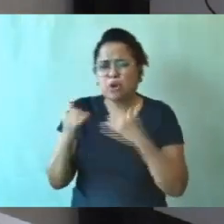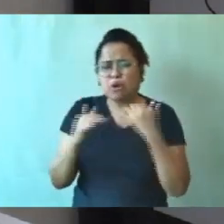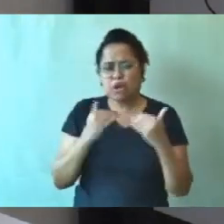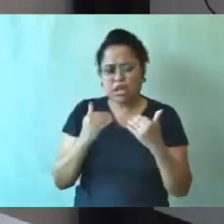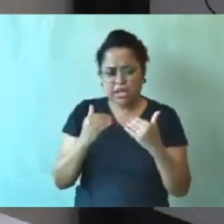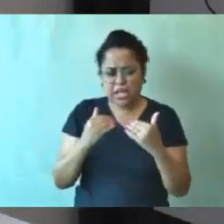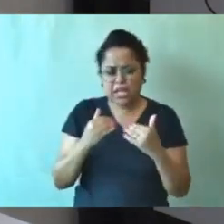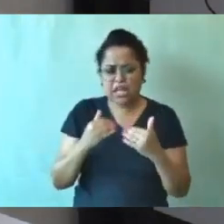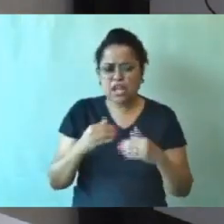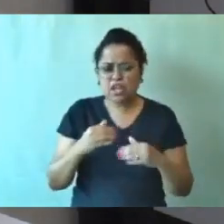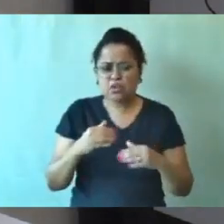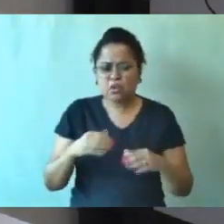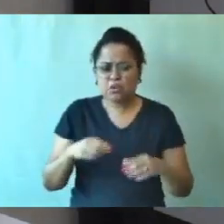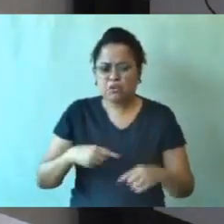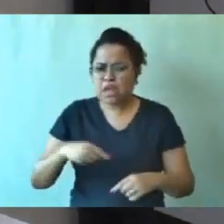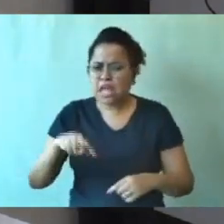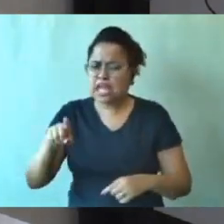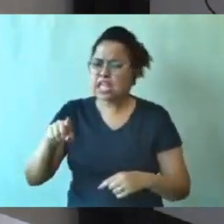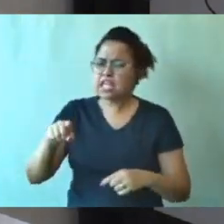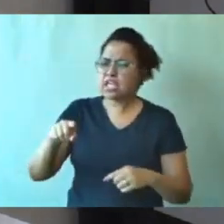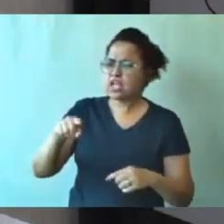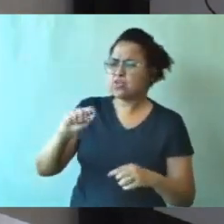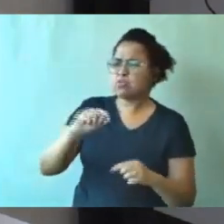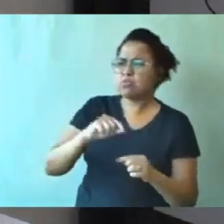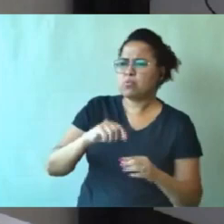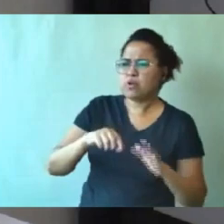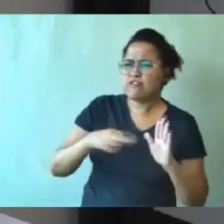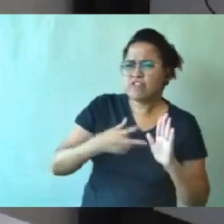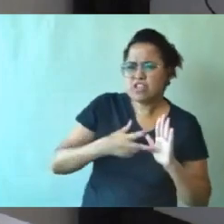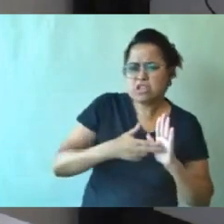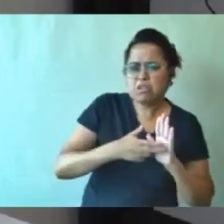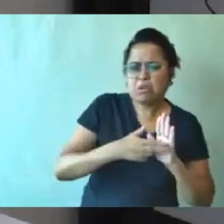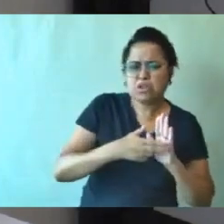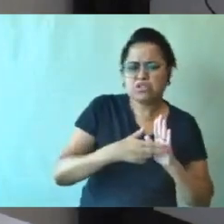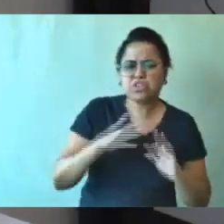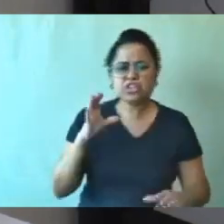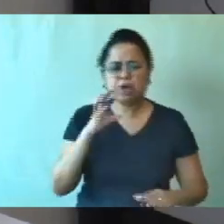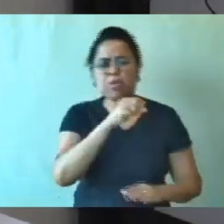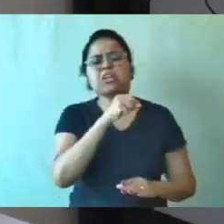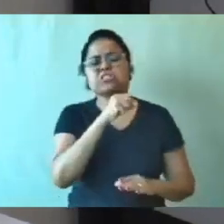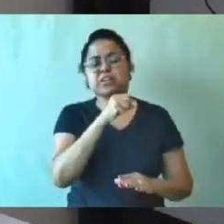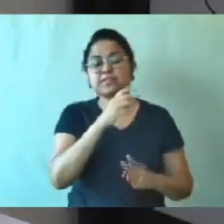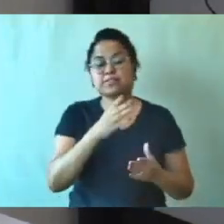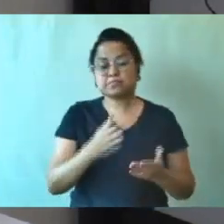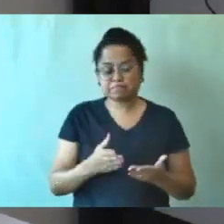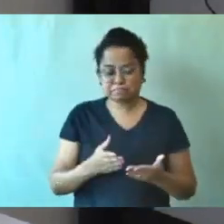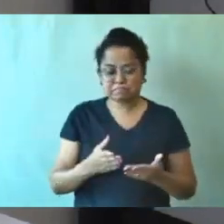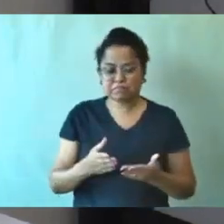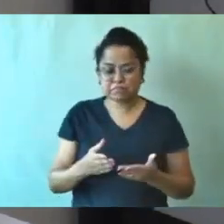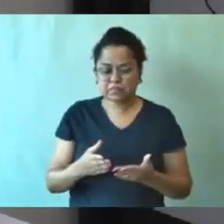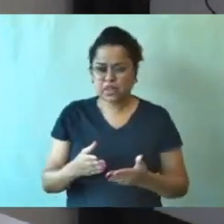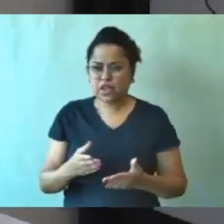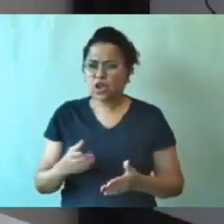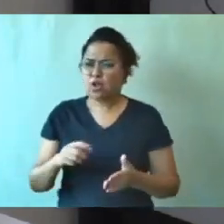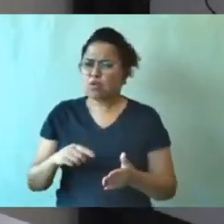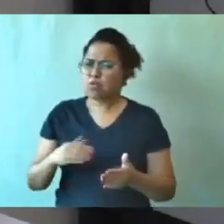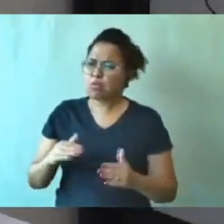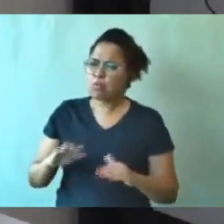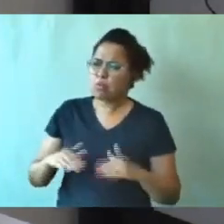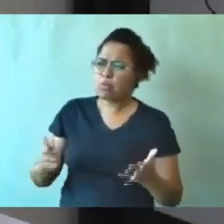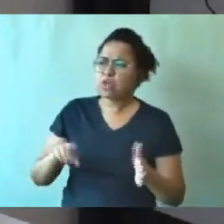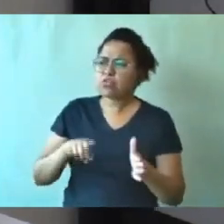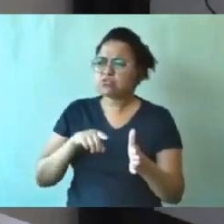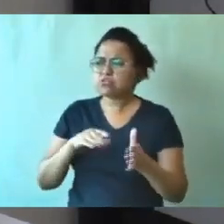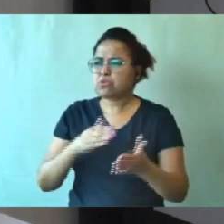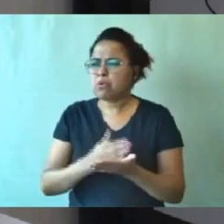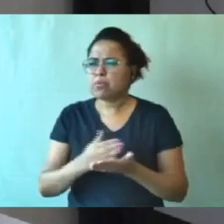de emergência. E é por isso que eu estou te fazendo essa pergunta. Porque na hora que a gente começou o trabalho da CPI, nós começamos o trabalho